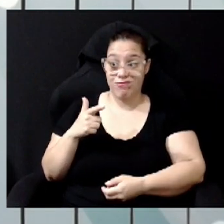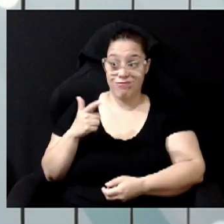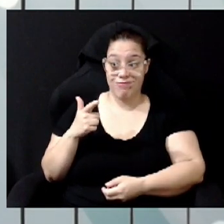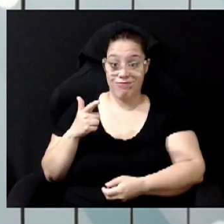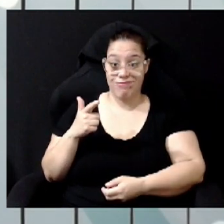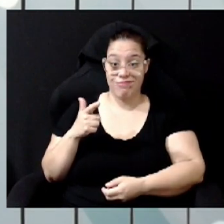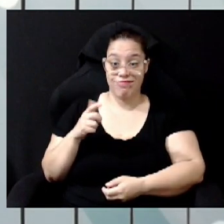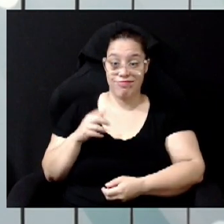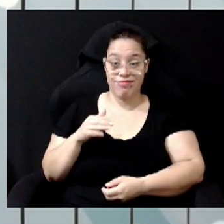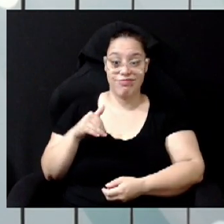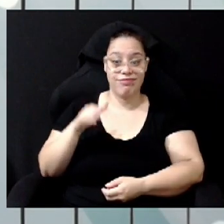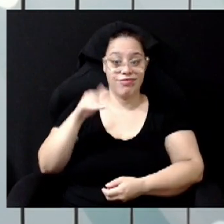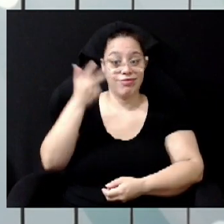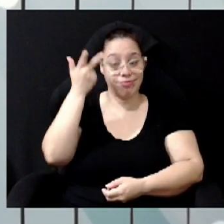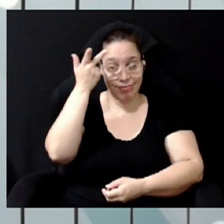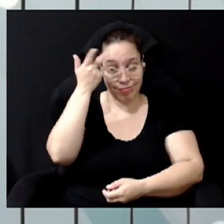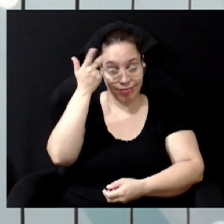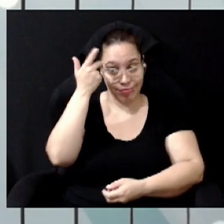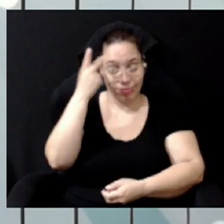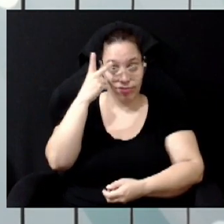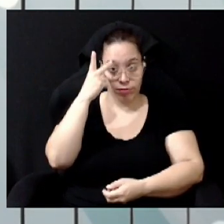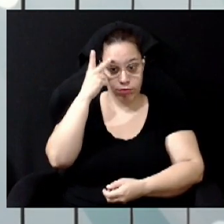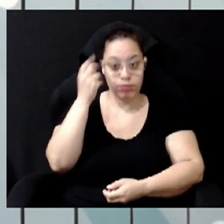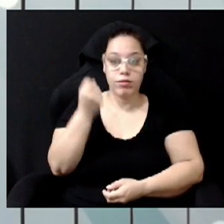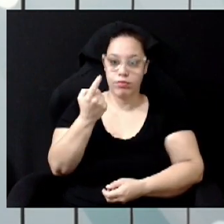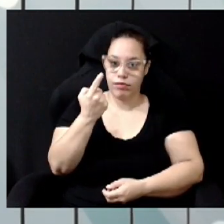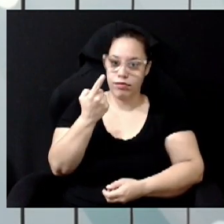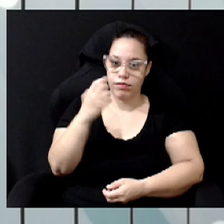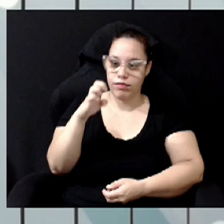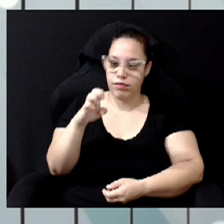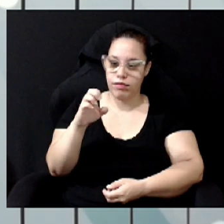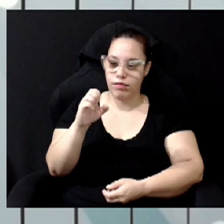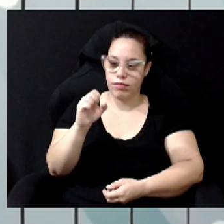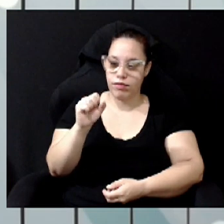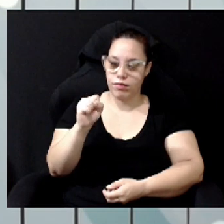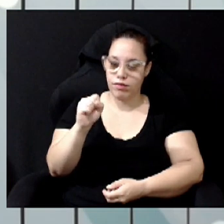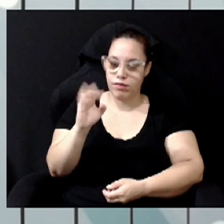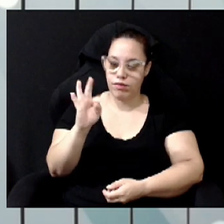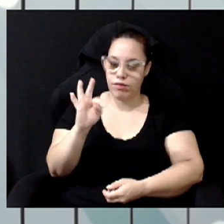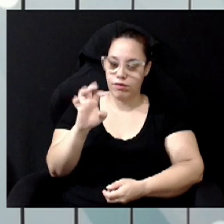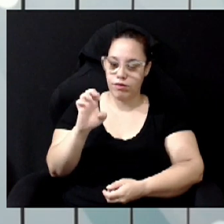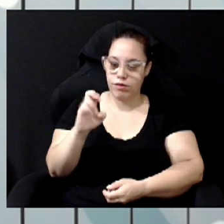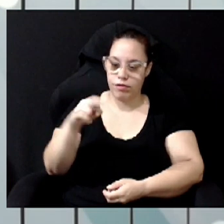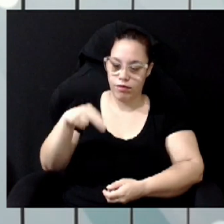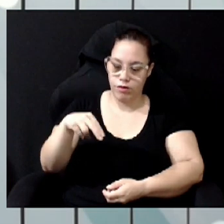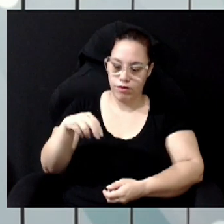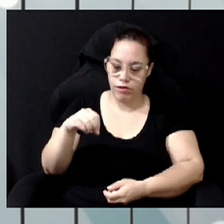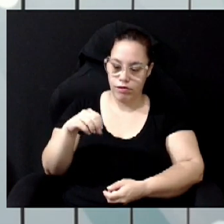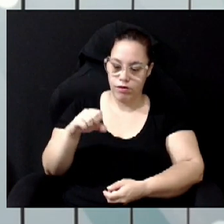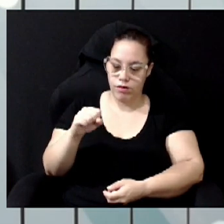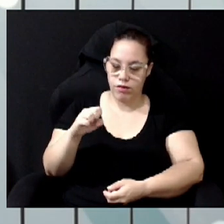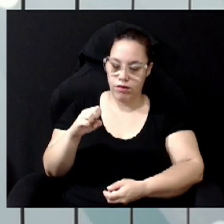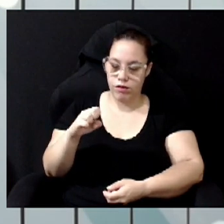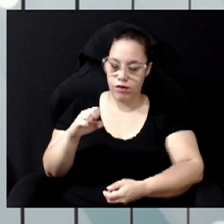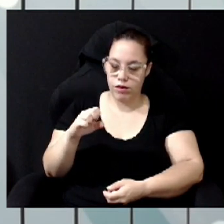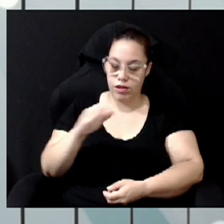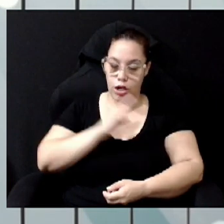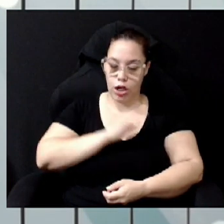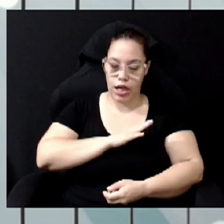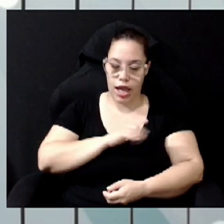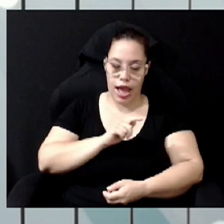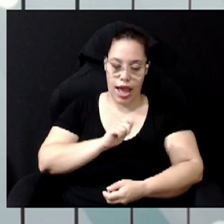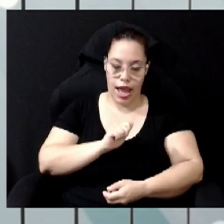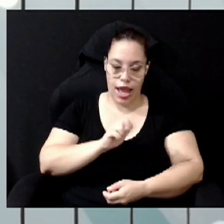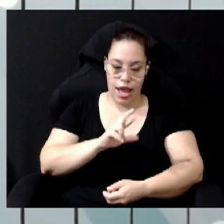mais comuns. Uma delas é a estenose aórtica. E quem vai explicar tudo sobre esse assunto